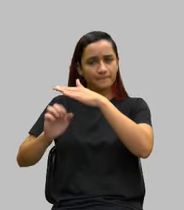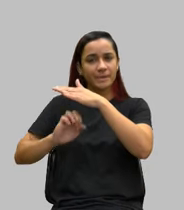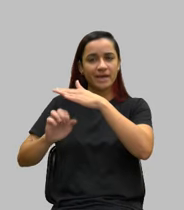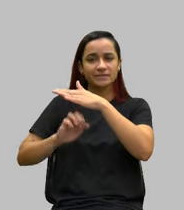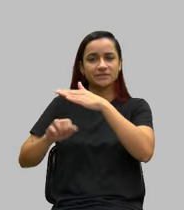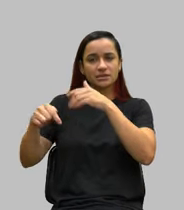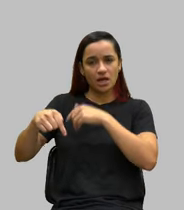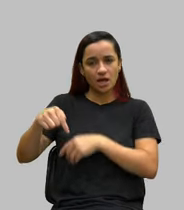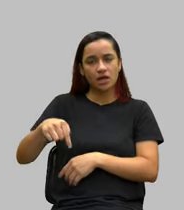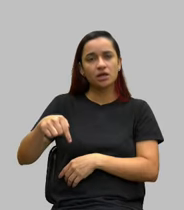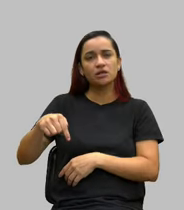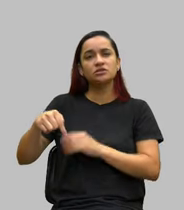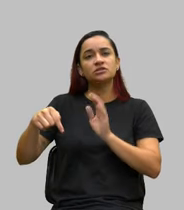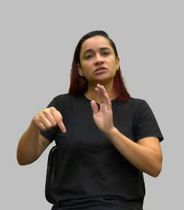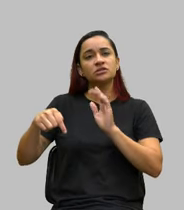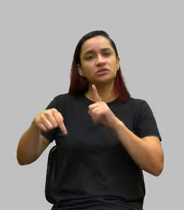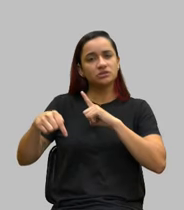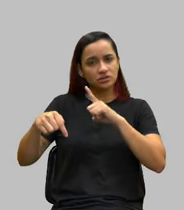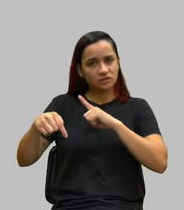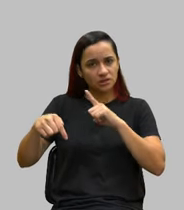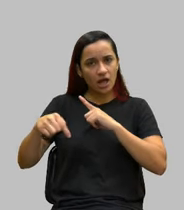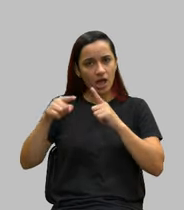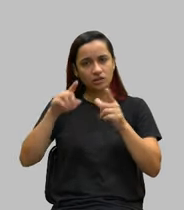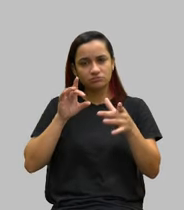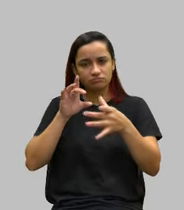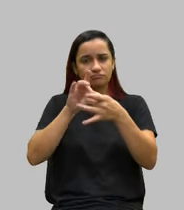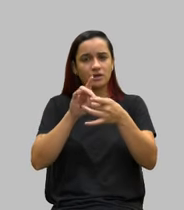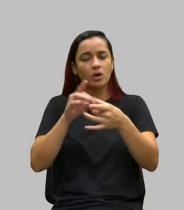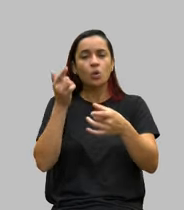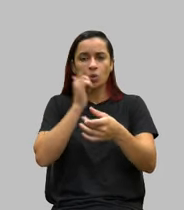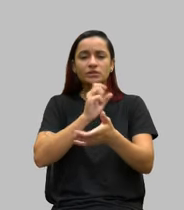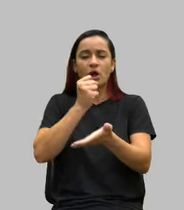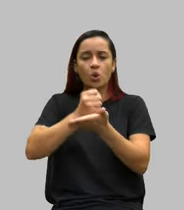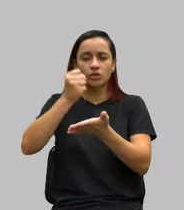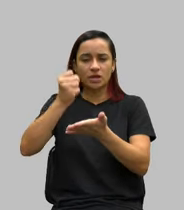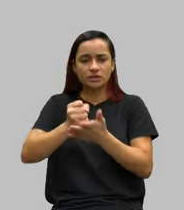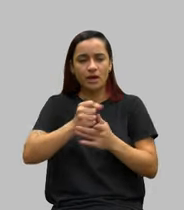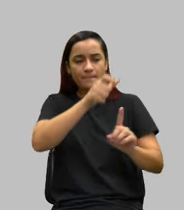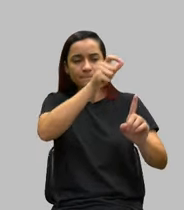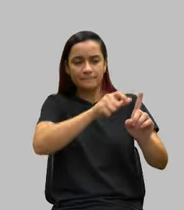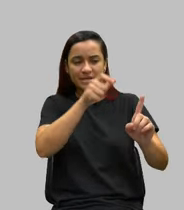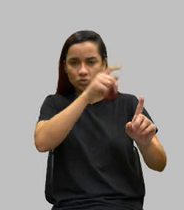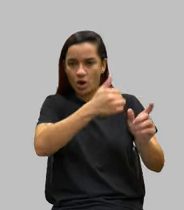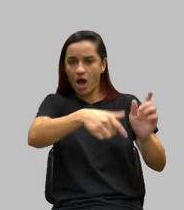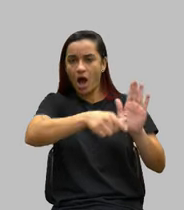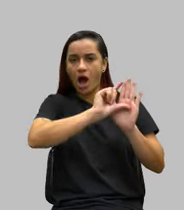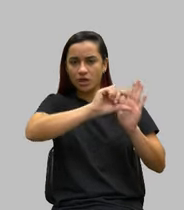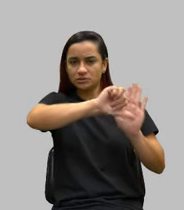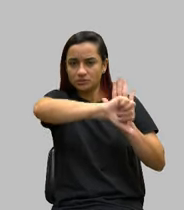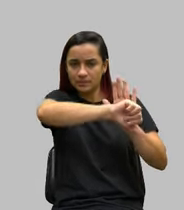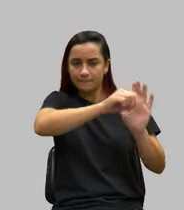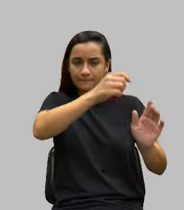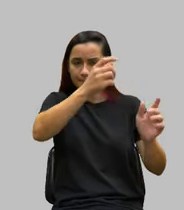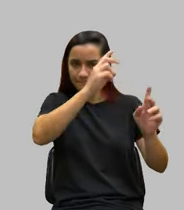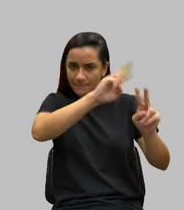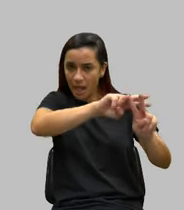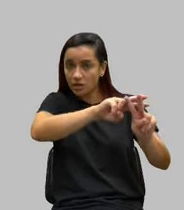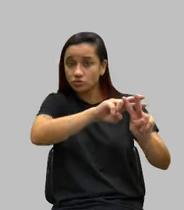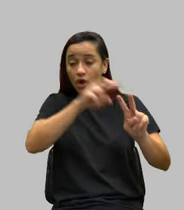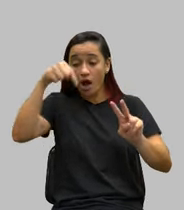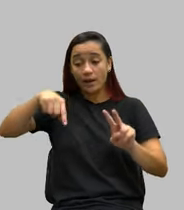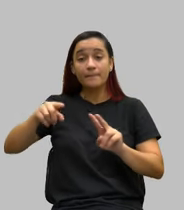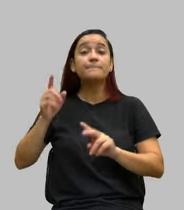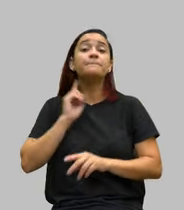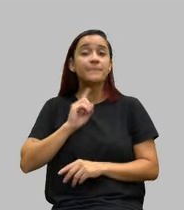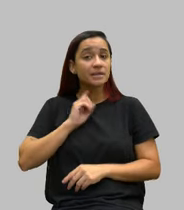que que que que tem esse viés de empregar os nossos os nossos presos nosso Minas lidera o ranking nacional